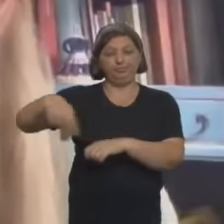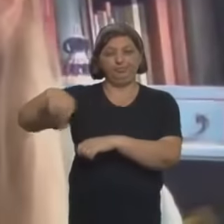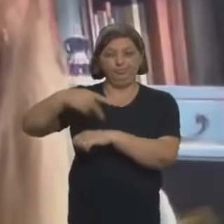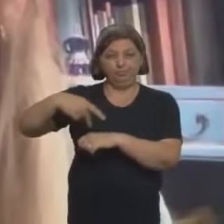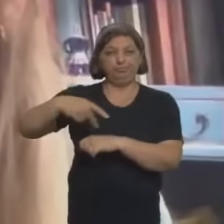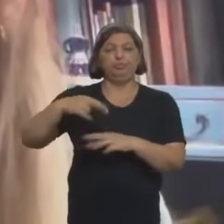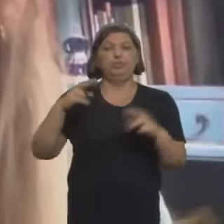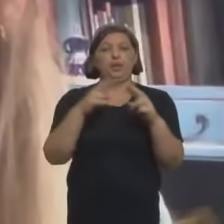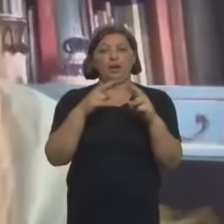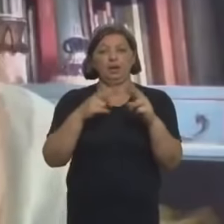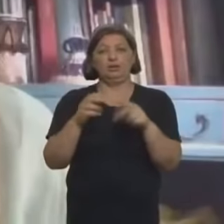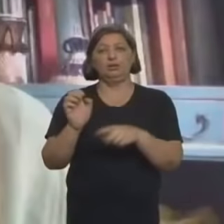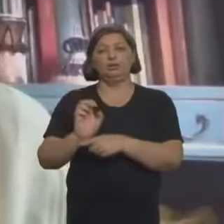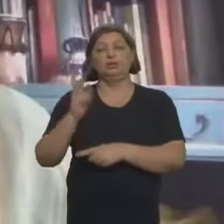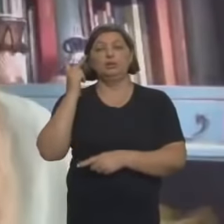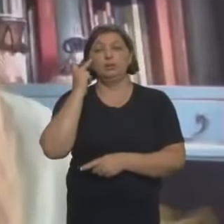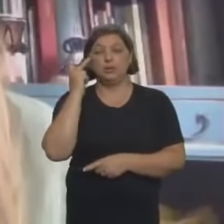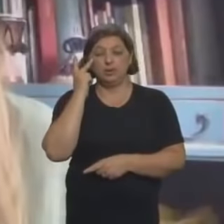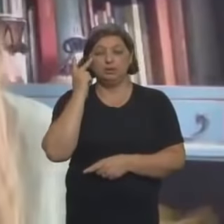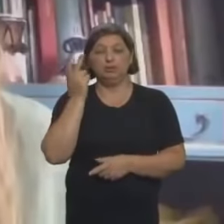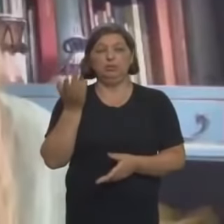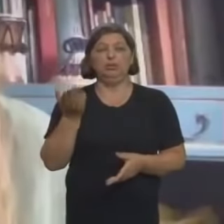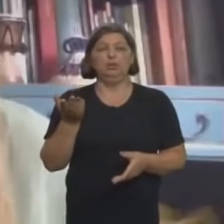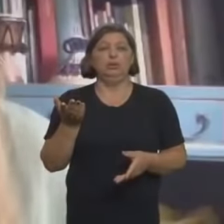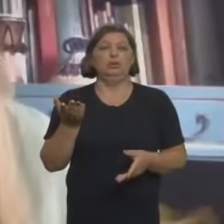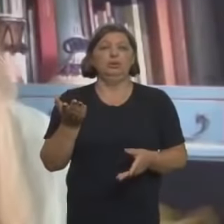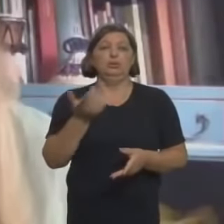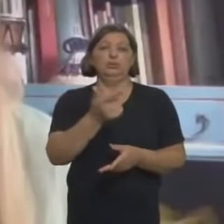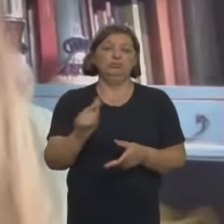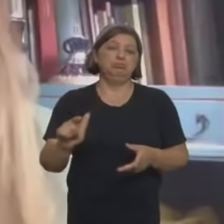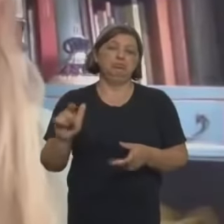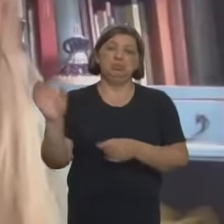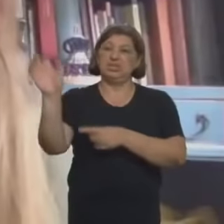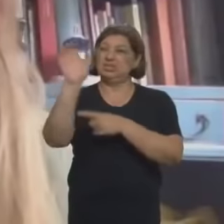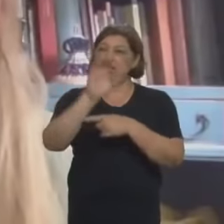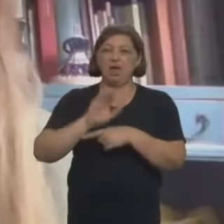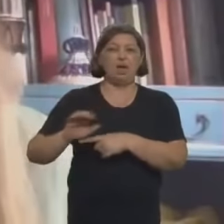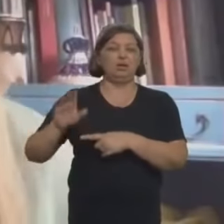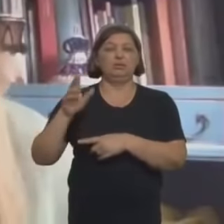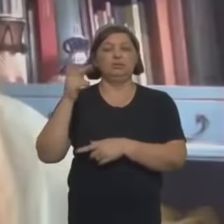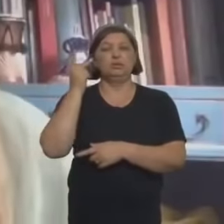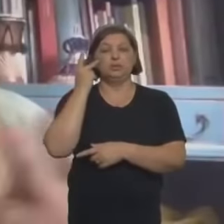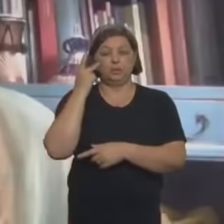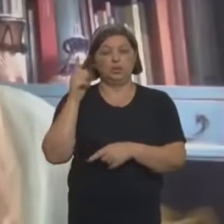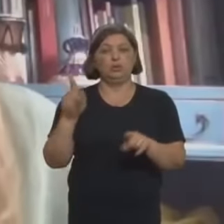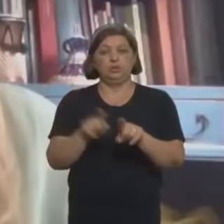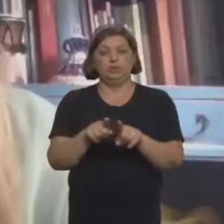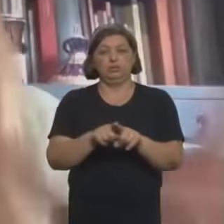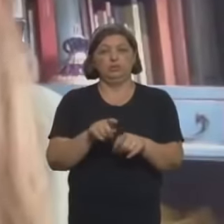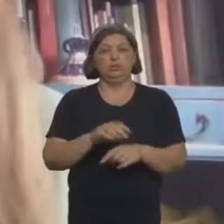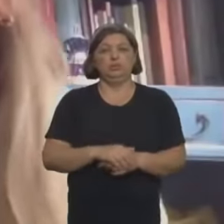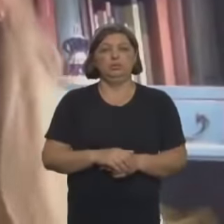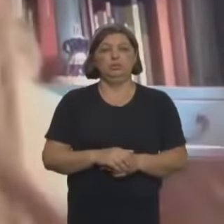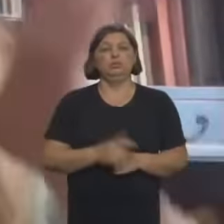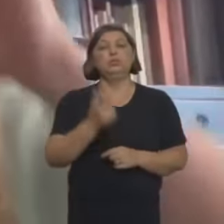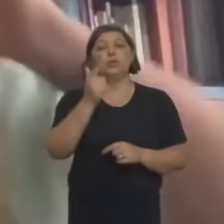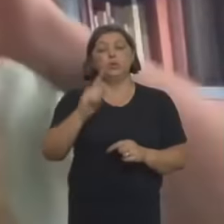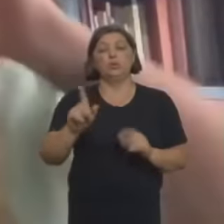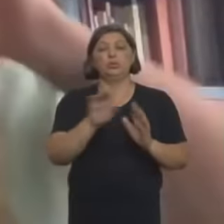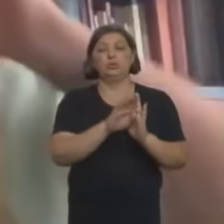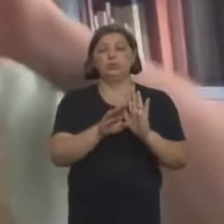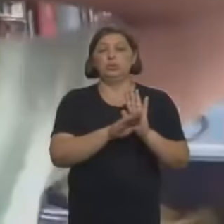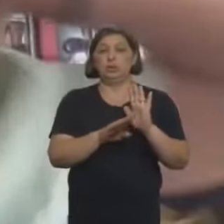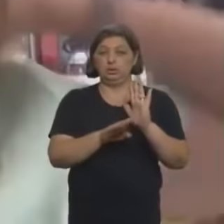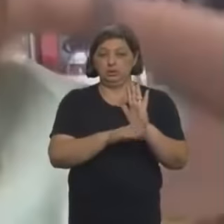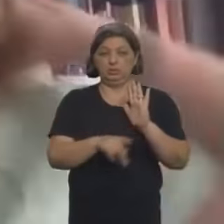na rede do Estado de São Paulo, trabalhando em outros estados que a gente tem aqui em São Paulo também, com o nosso outro programa, né, que é o